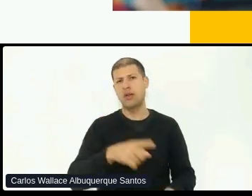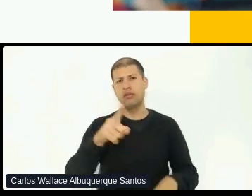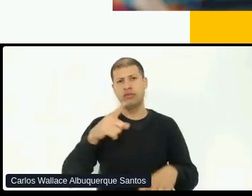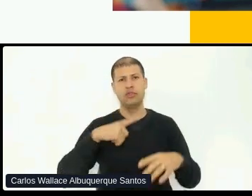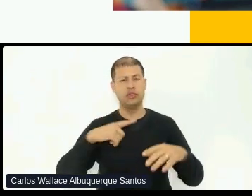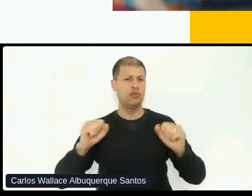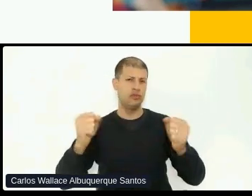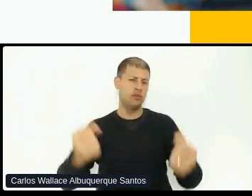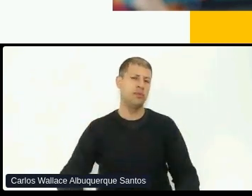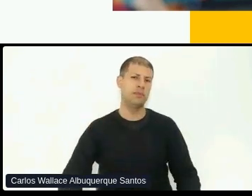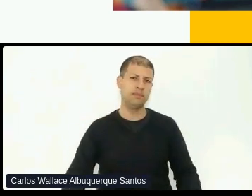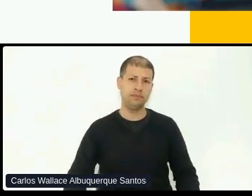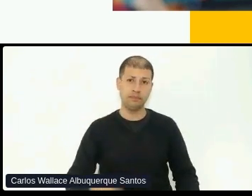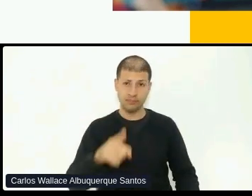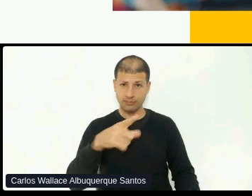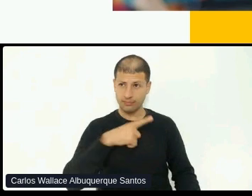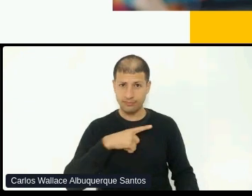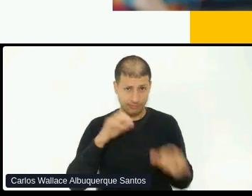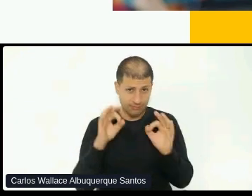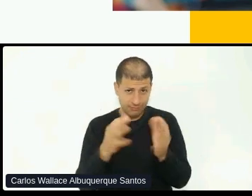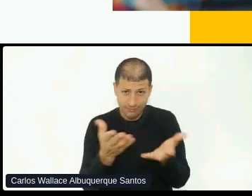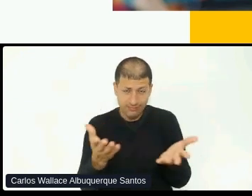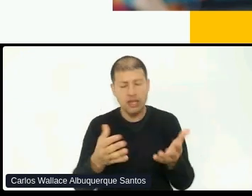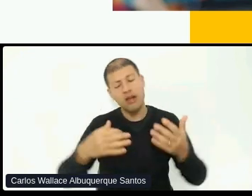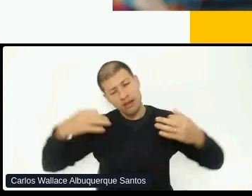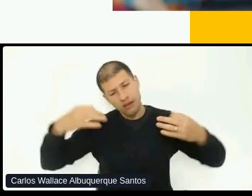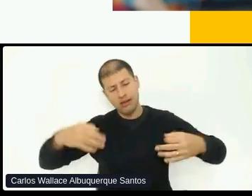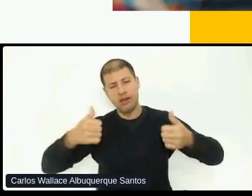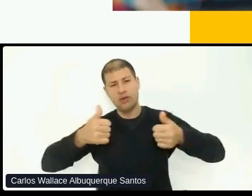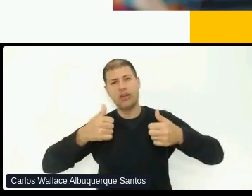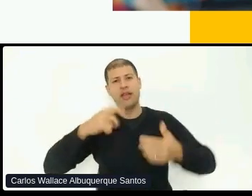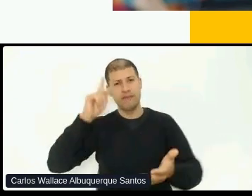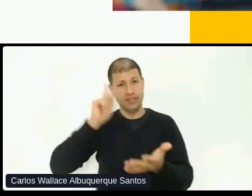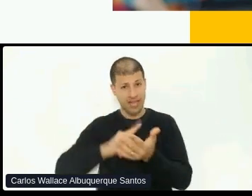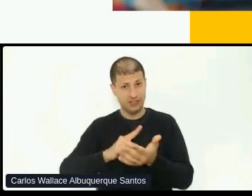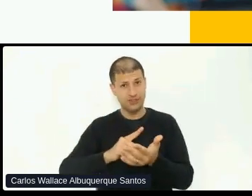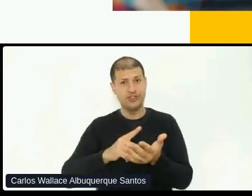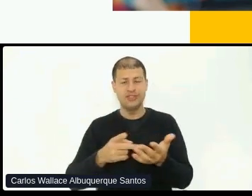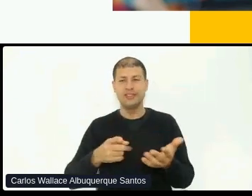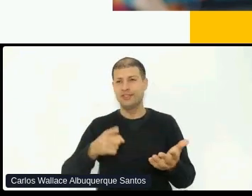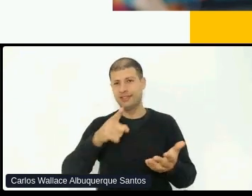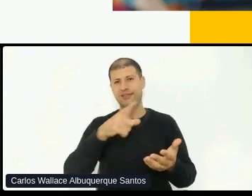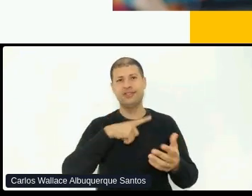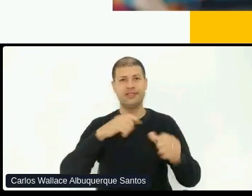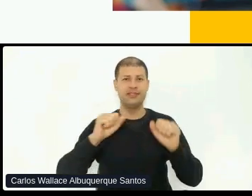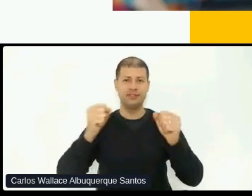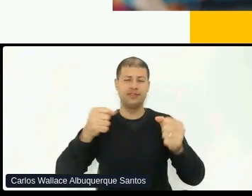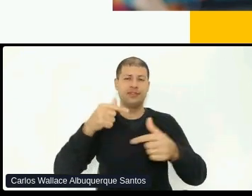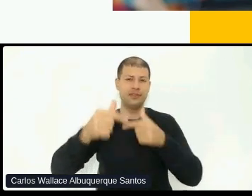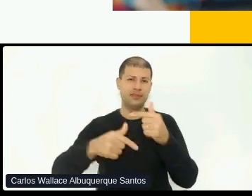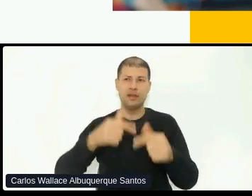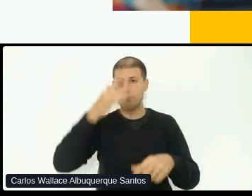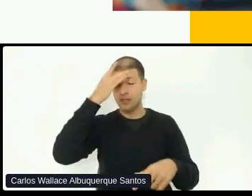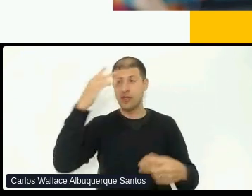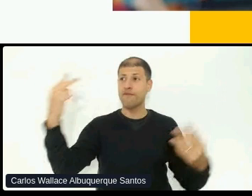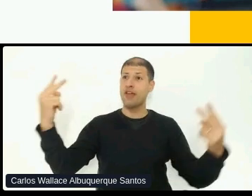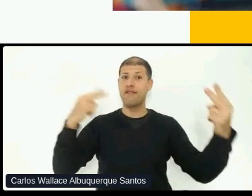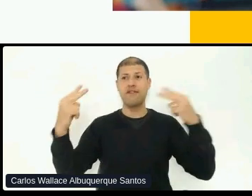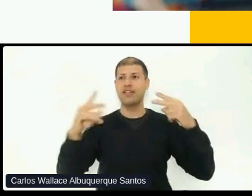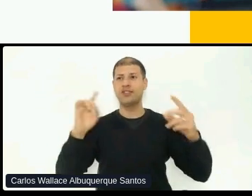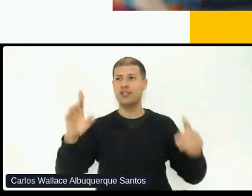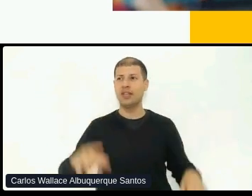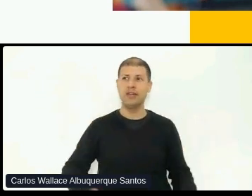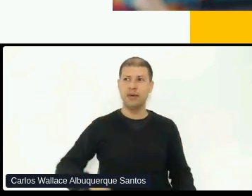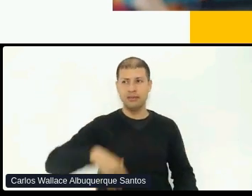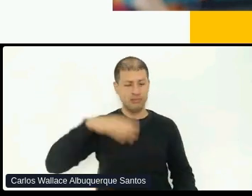iniciativas, contanto que você esteja de fato fazendo, contanto que seja algo real, não seja só algo ali para a galera ver, quando na verdade, quando você abre o capô,